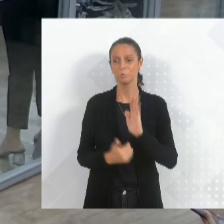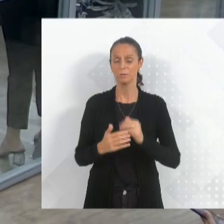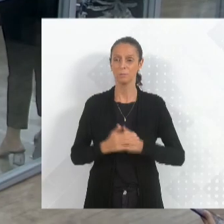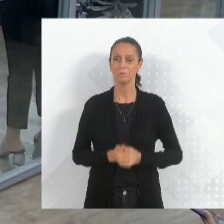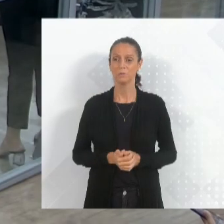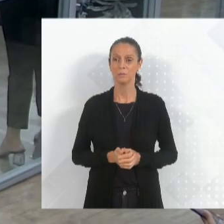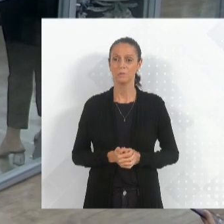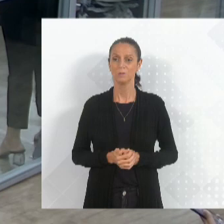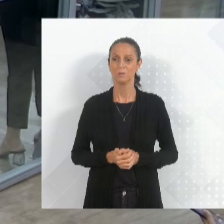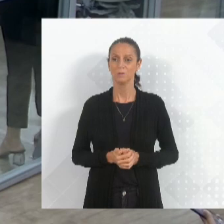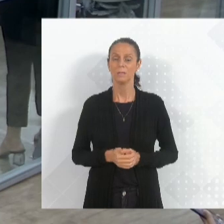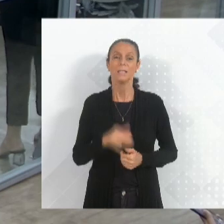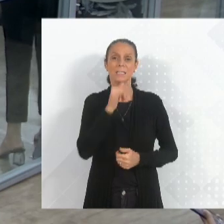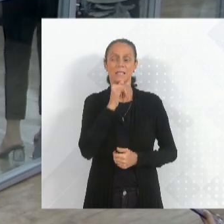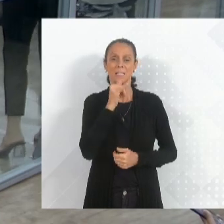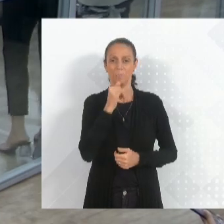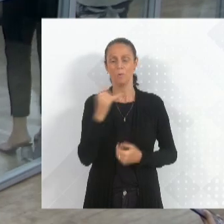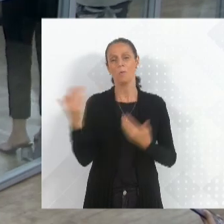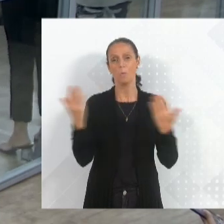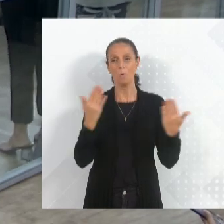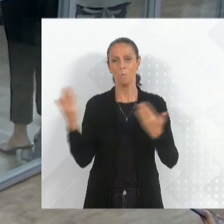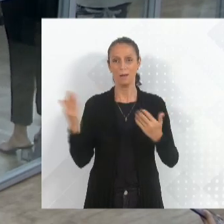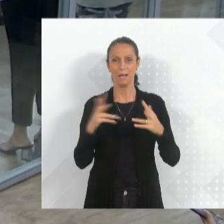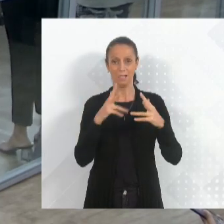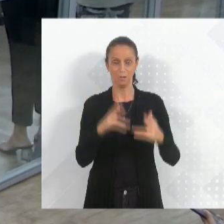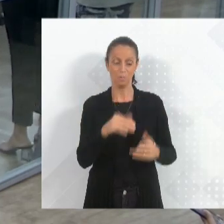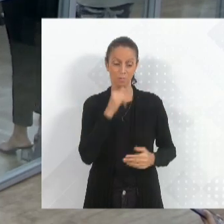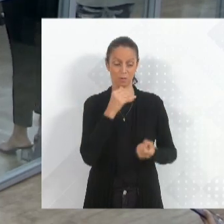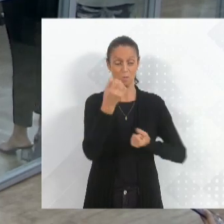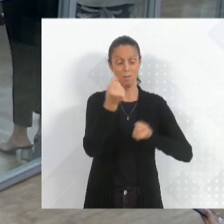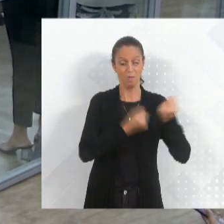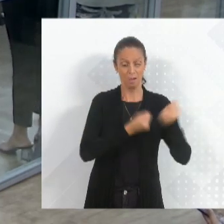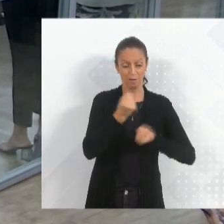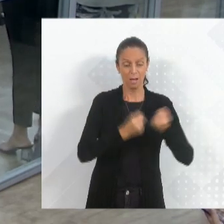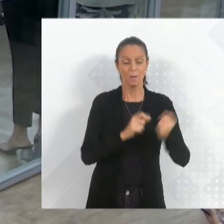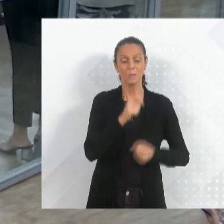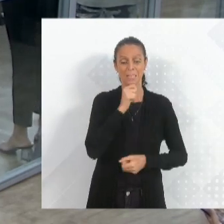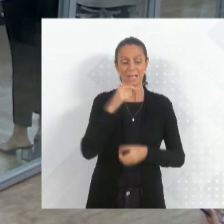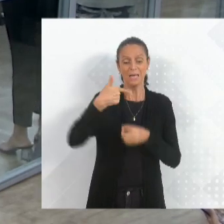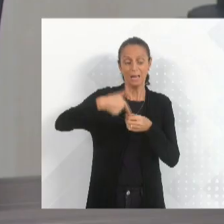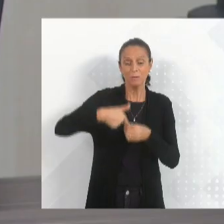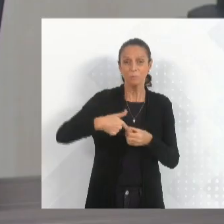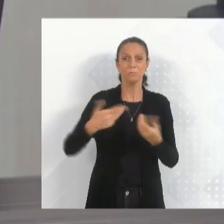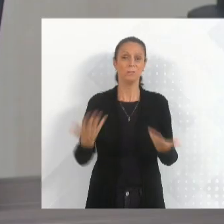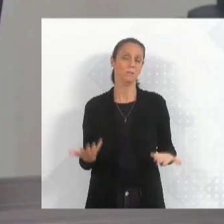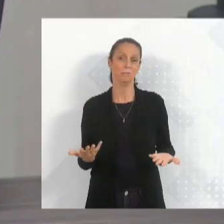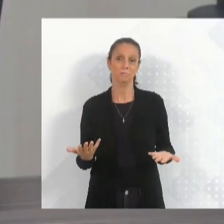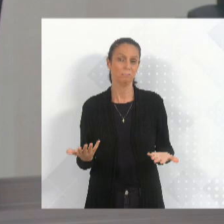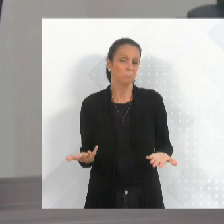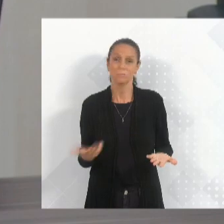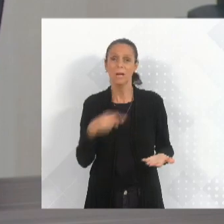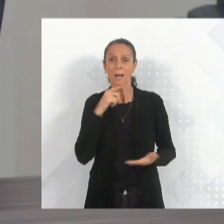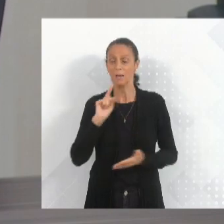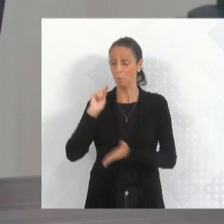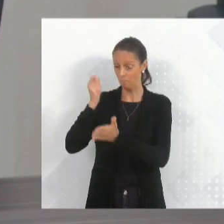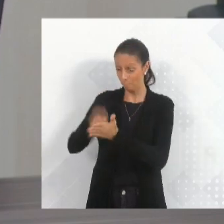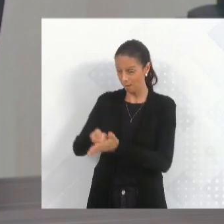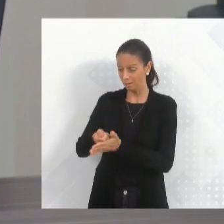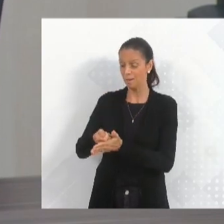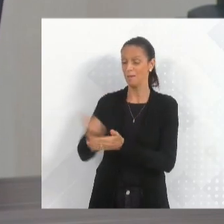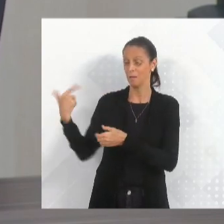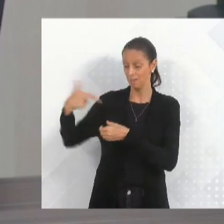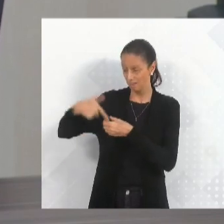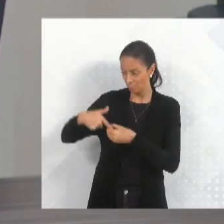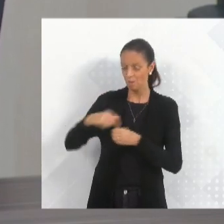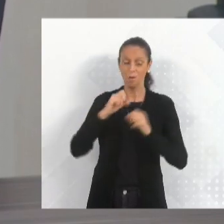É igual eu andar com o carro e não ter gasolina, eu tenho que pagar o carro igual, o financiamento do carro. Eu só vou andar com o carro se eu pagar gasolina. Se eu não pagar gasolina,